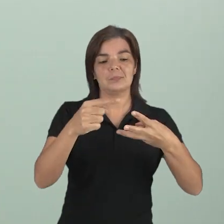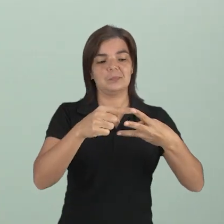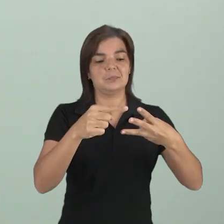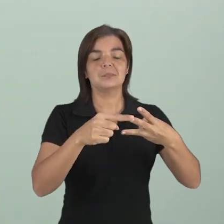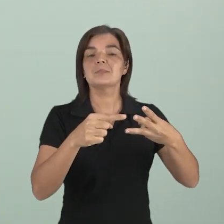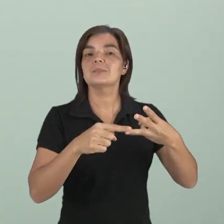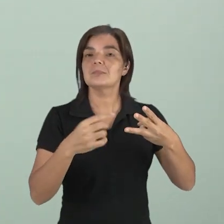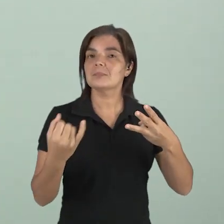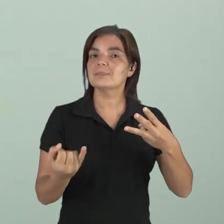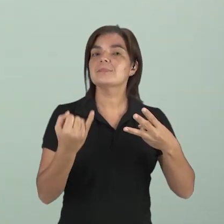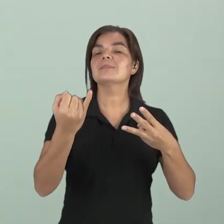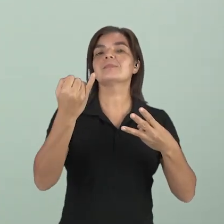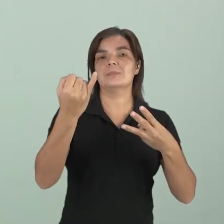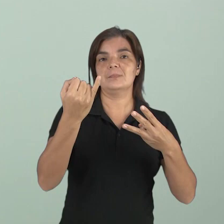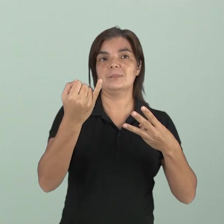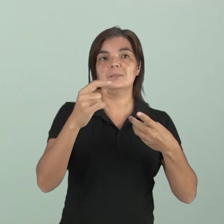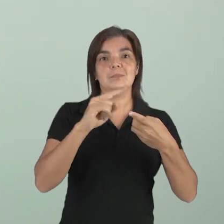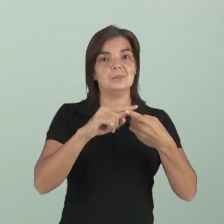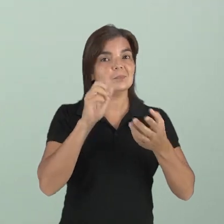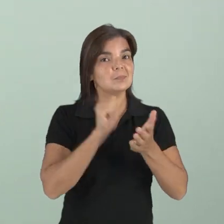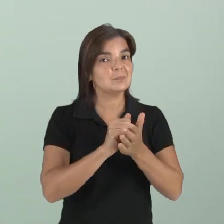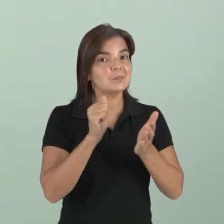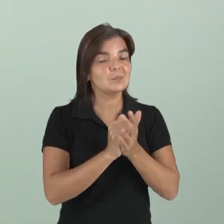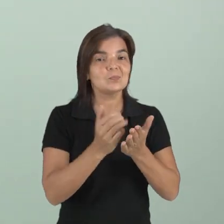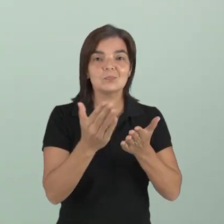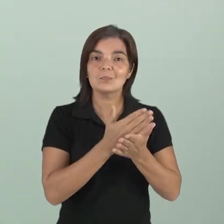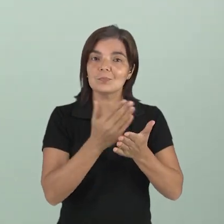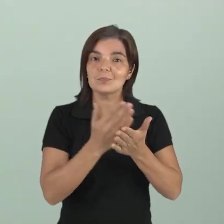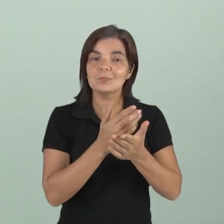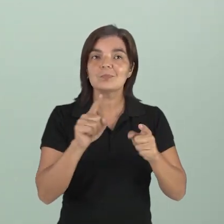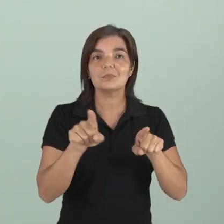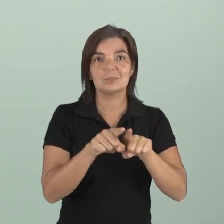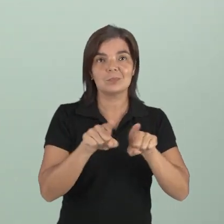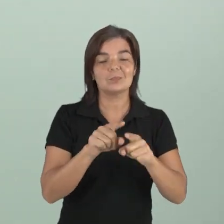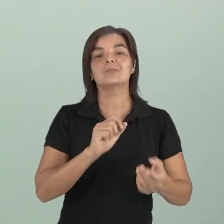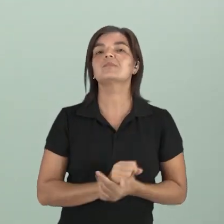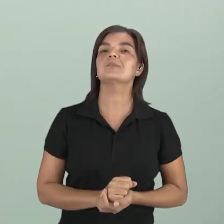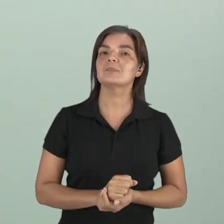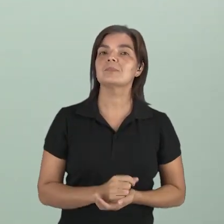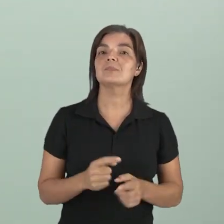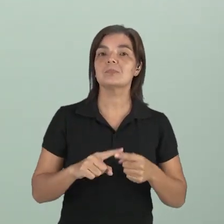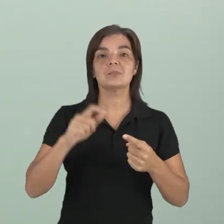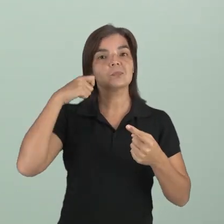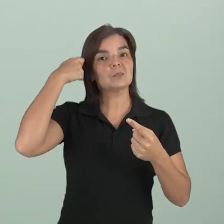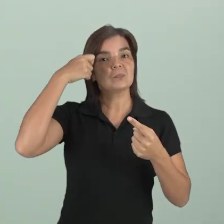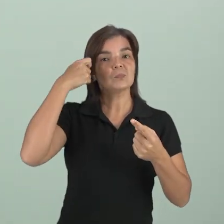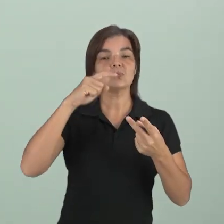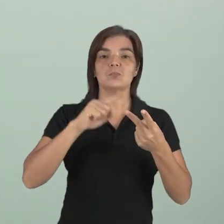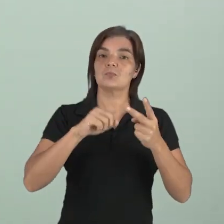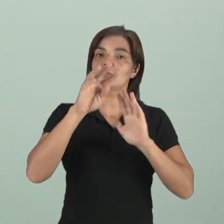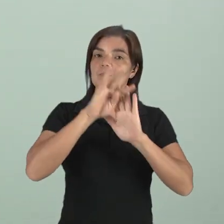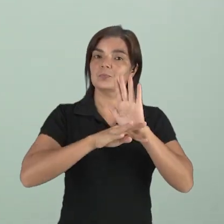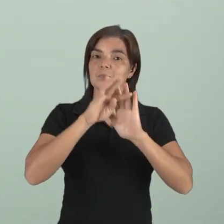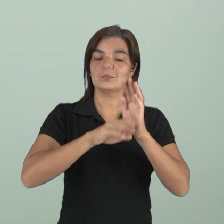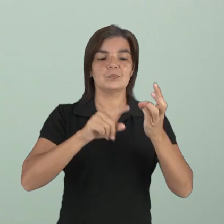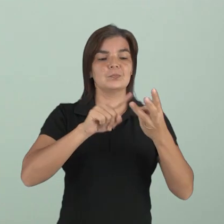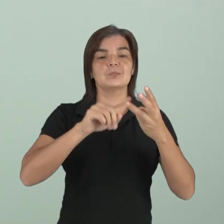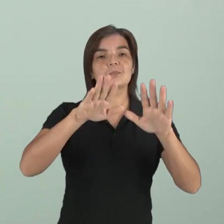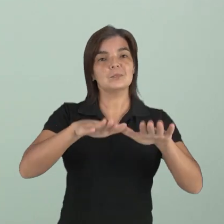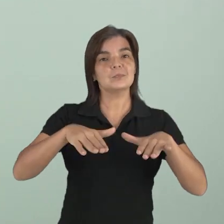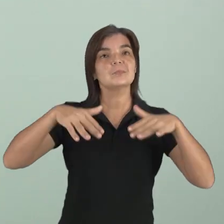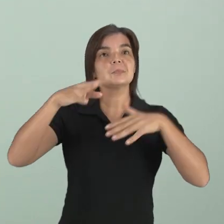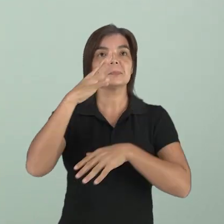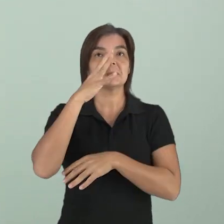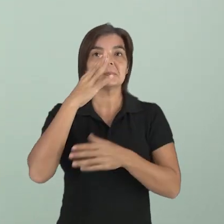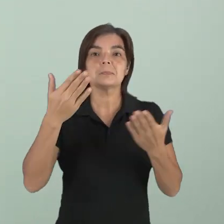esses três elementos são fundamentais. Anota aí no seu caderno: tríade do teatro, ator, o texto e a